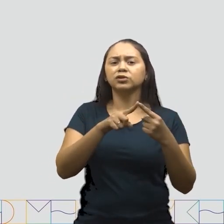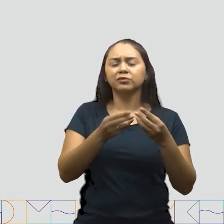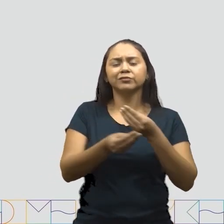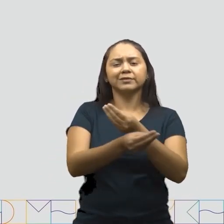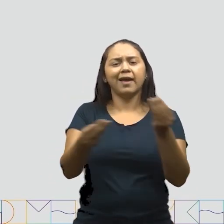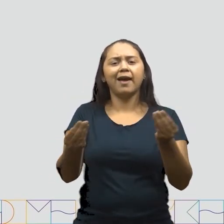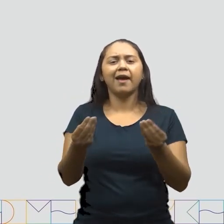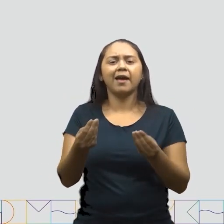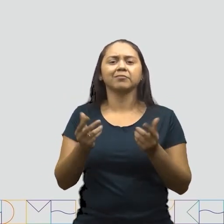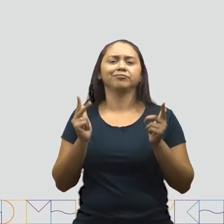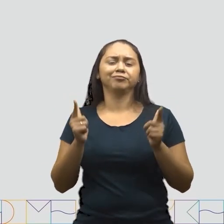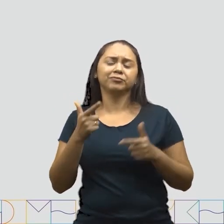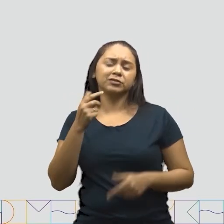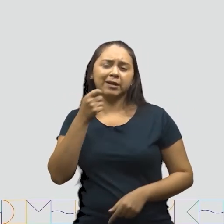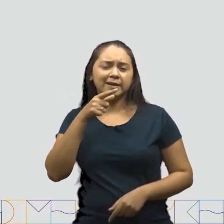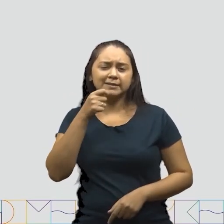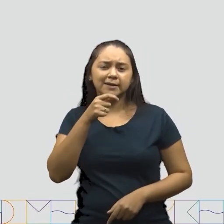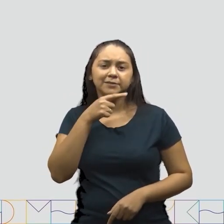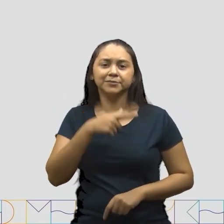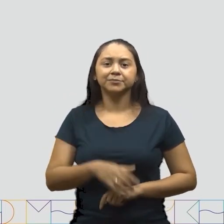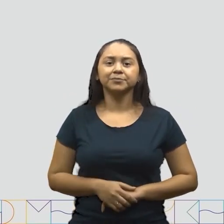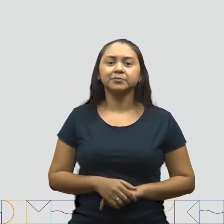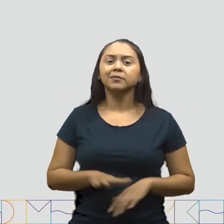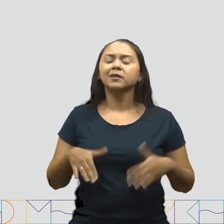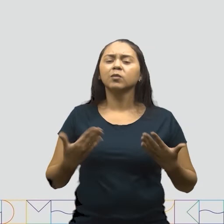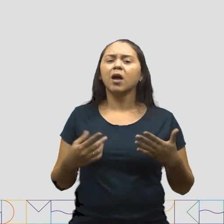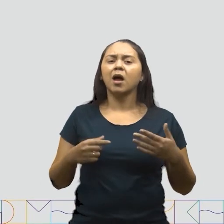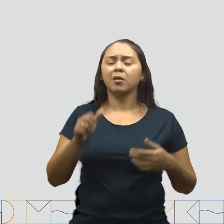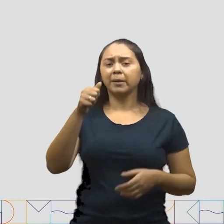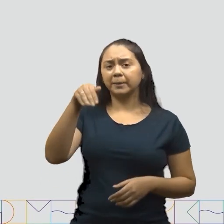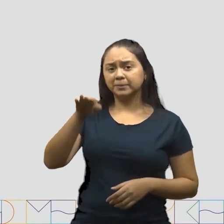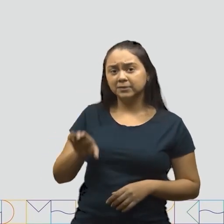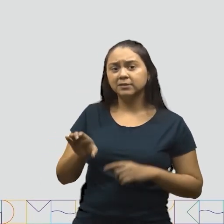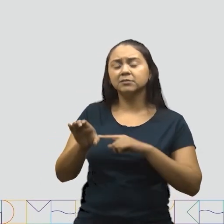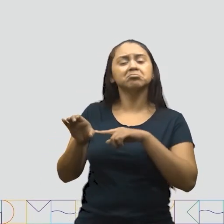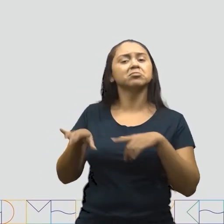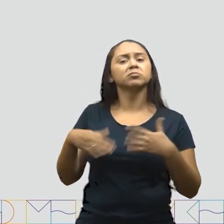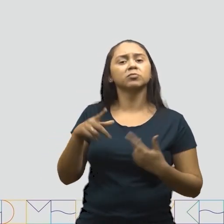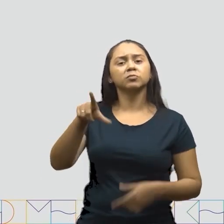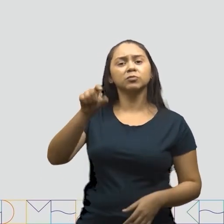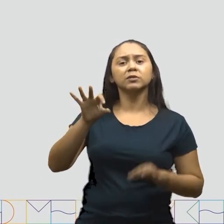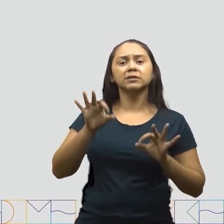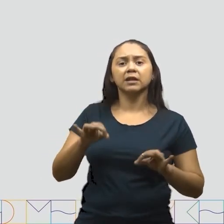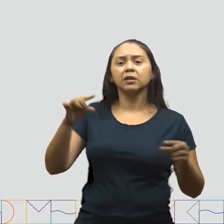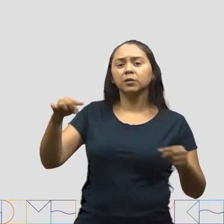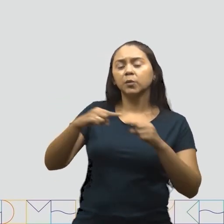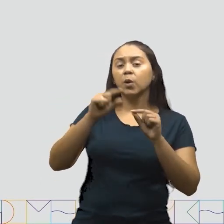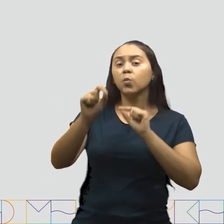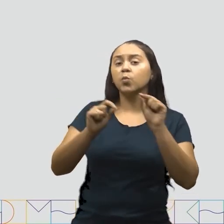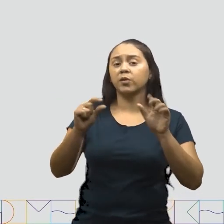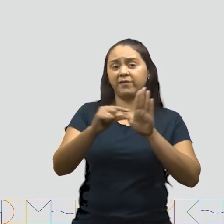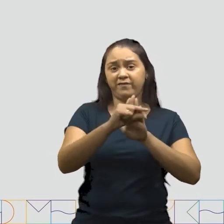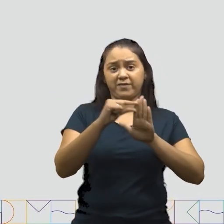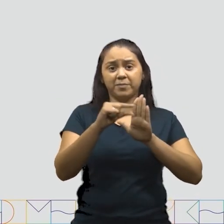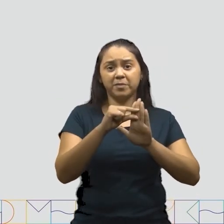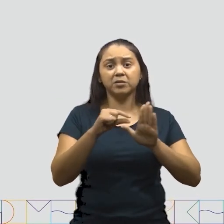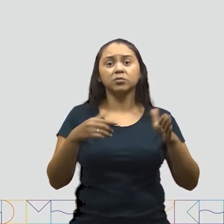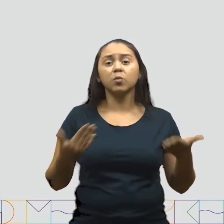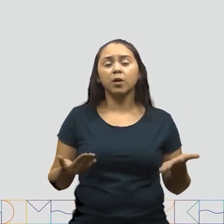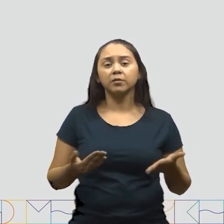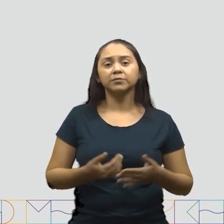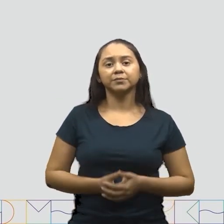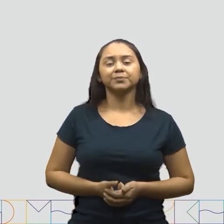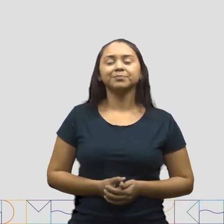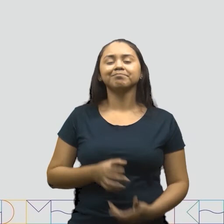divertir o leitor? E aí, qual dessas alternativas indica o que é um verbete? Exatamente